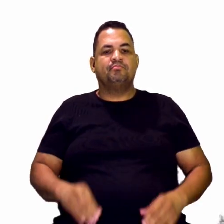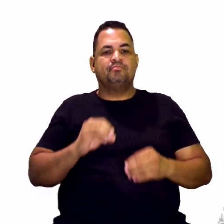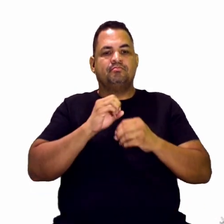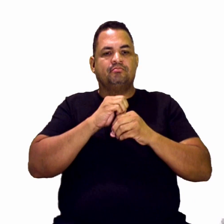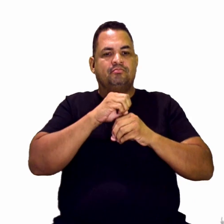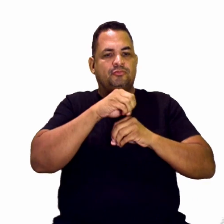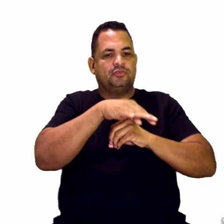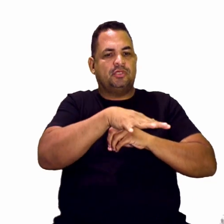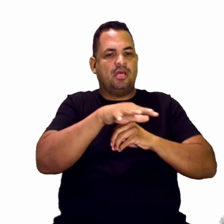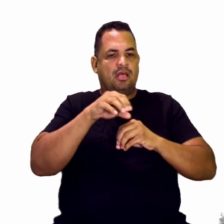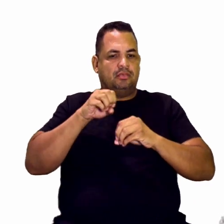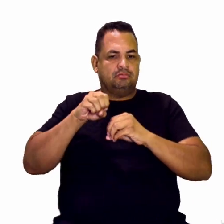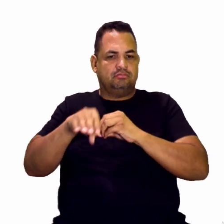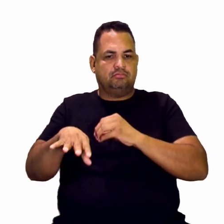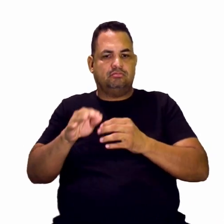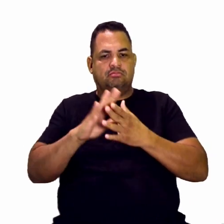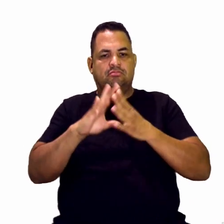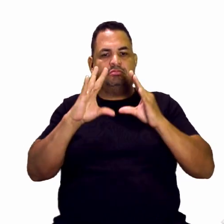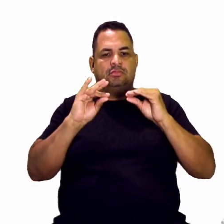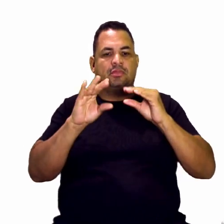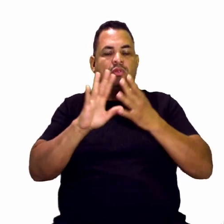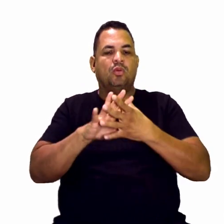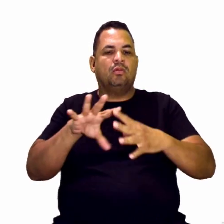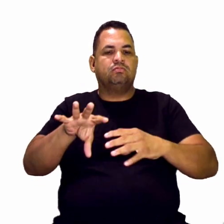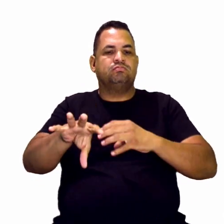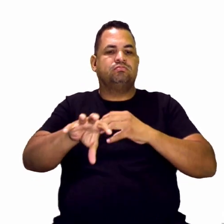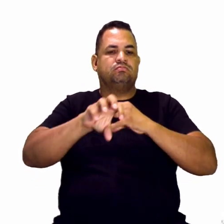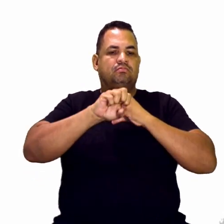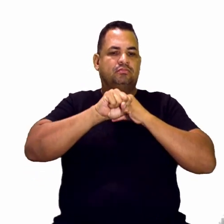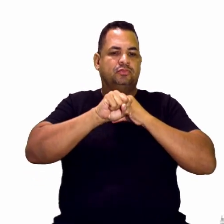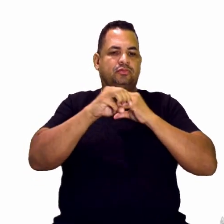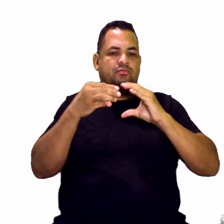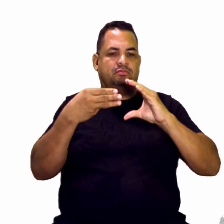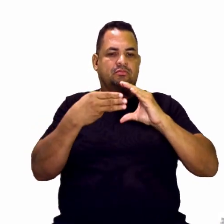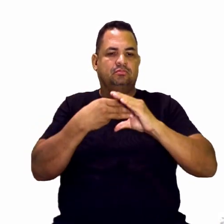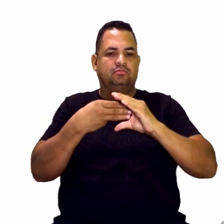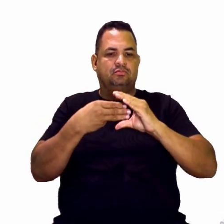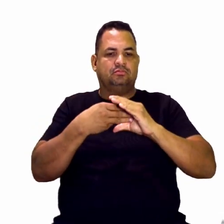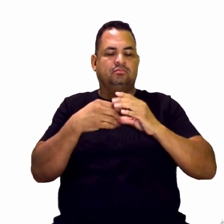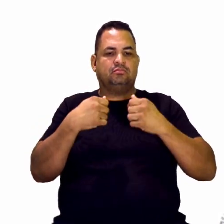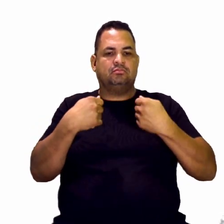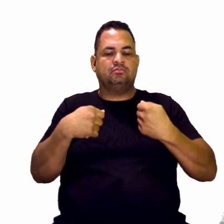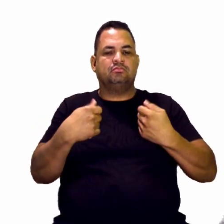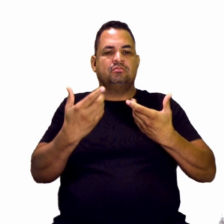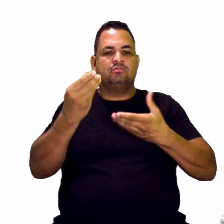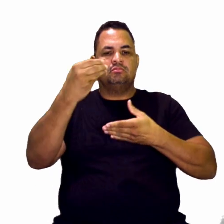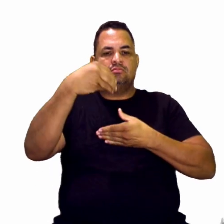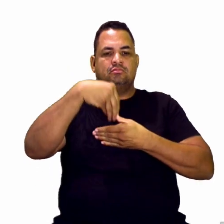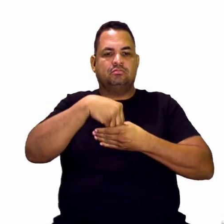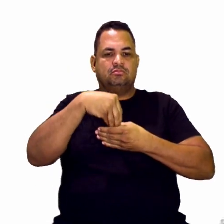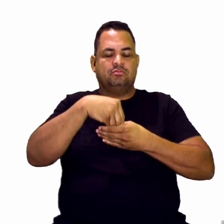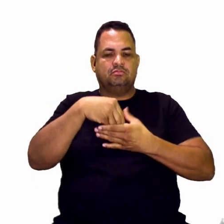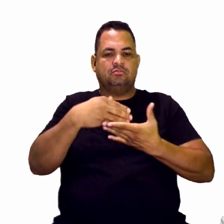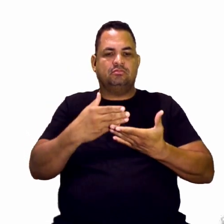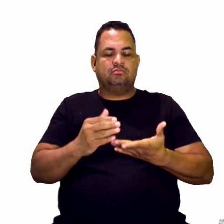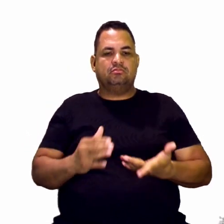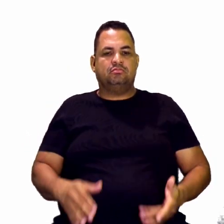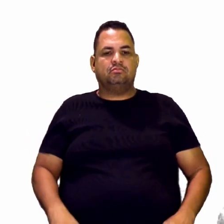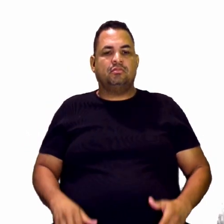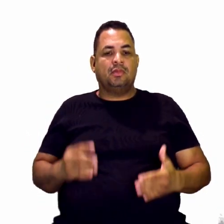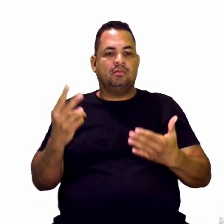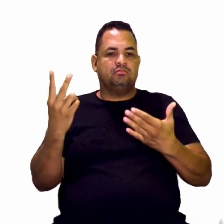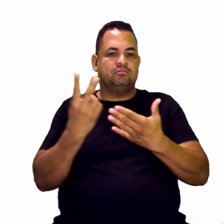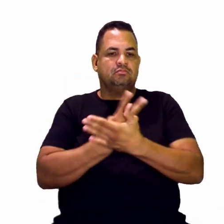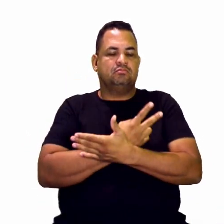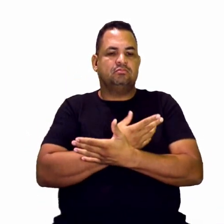eliminar líquidos ou absorver mais líquidos. Para quê? Para que dentro dela